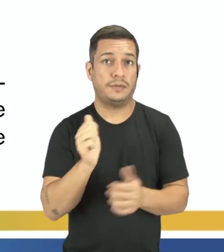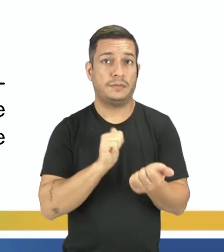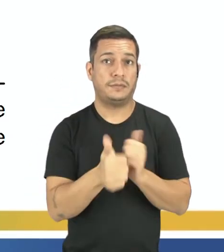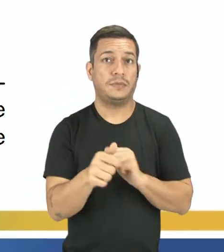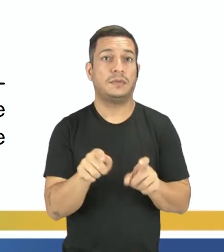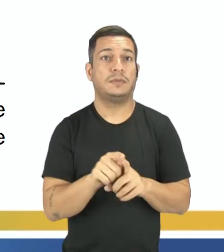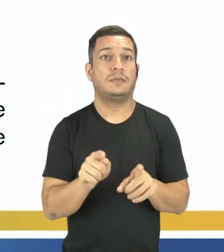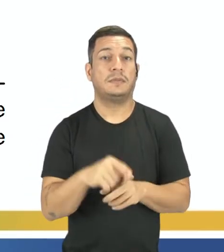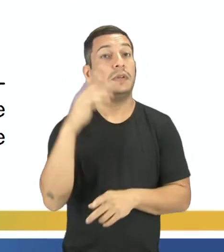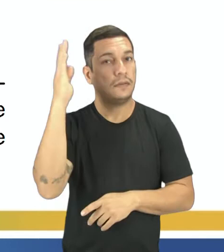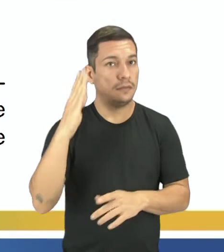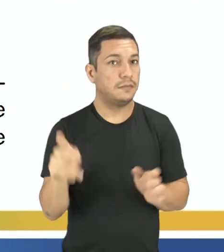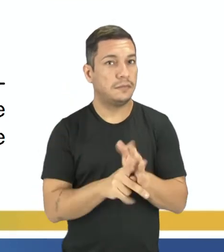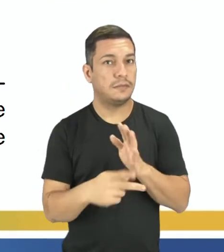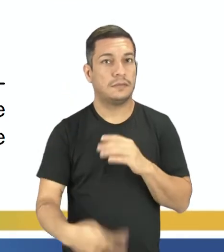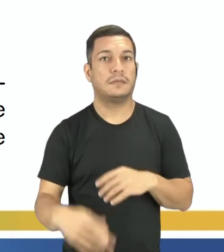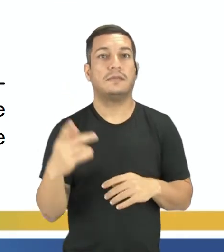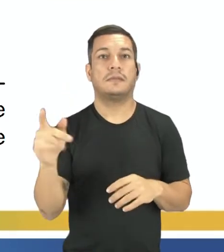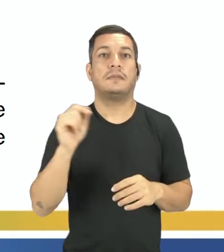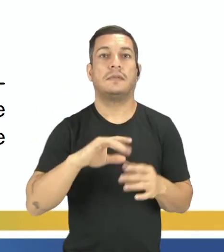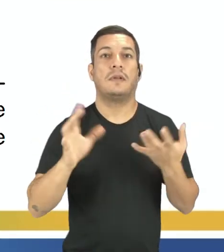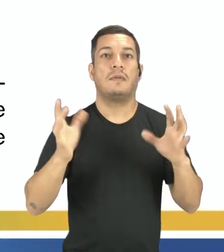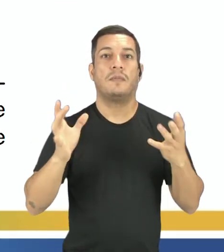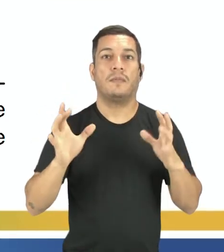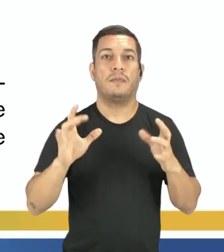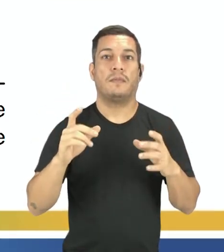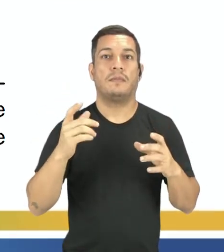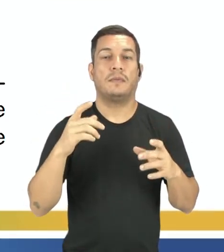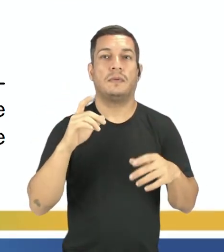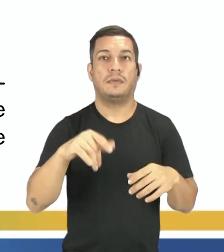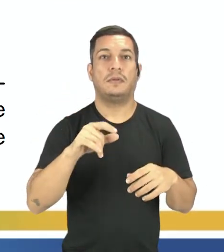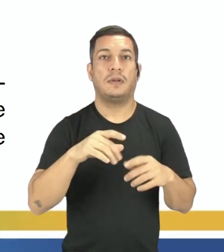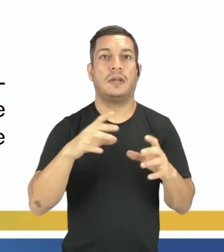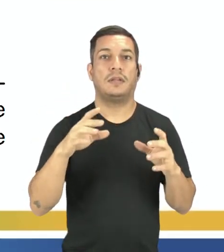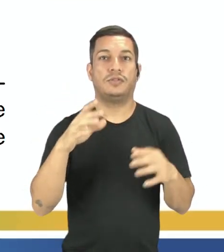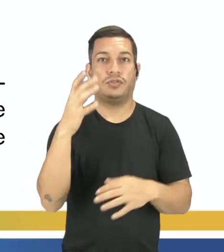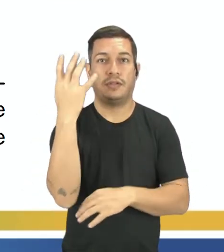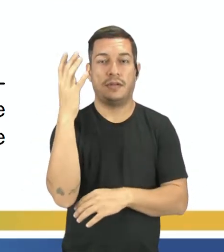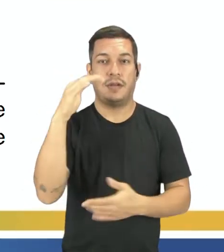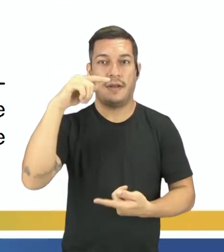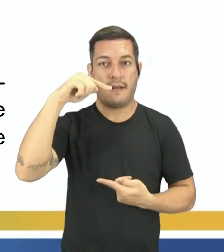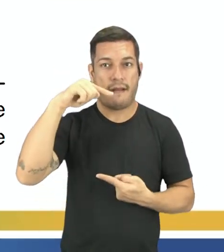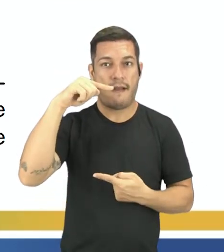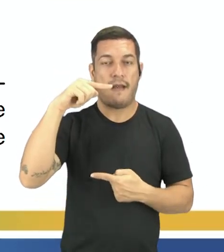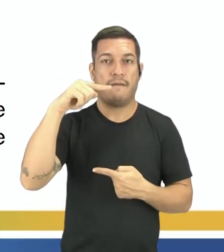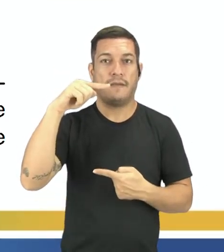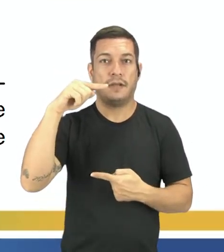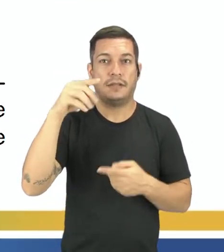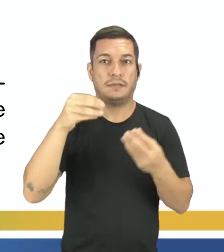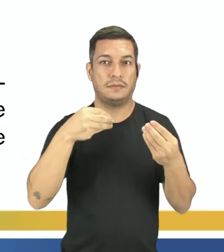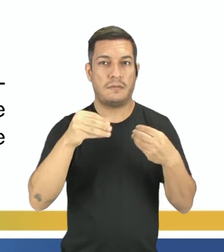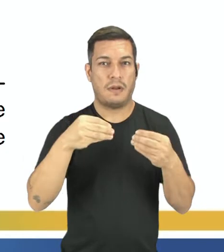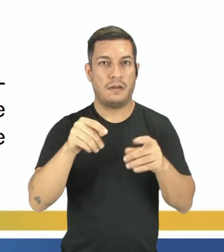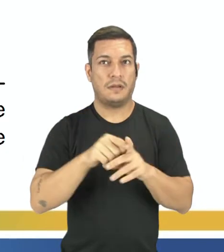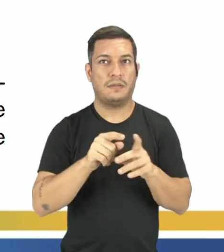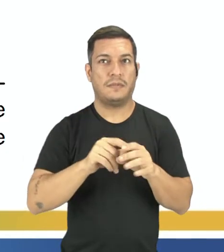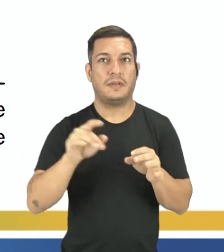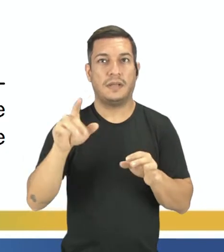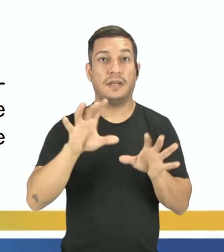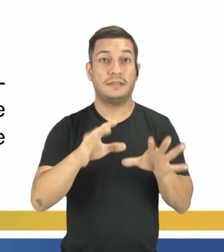é genuinamente brasileiro, sendo sua bola confeccionada de garrafa PET e seu acabamento em